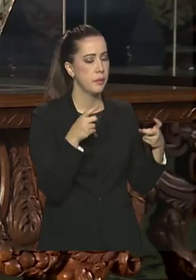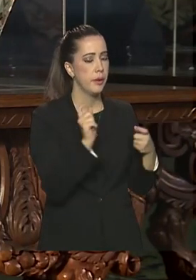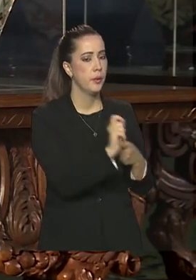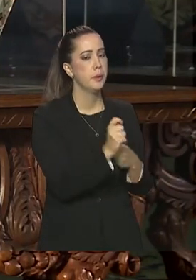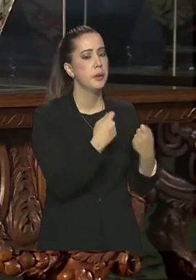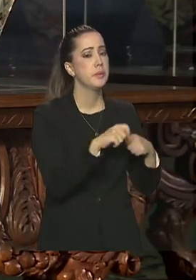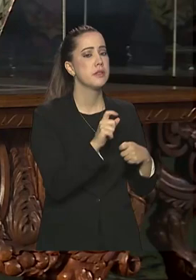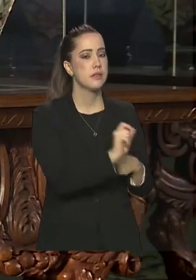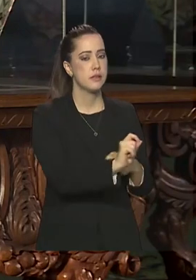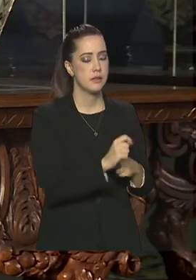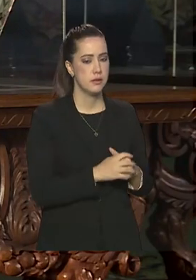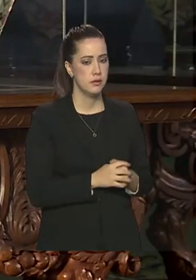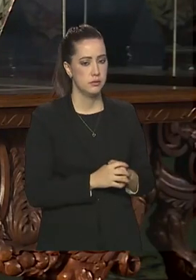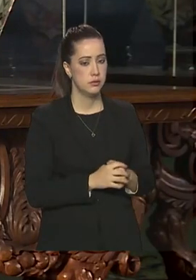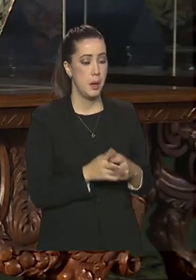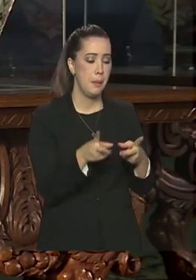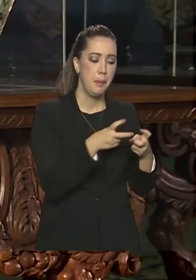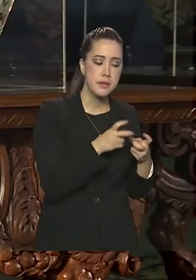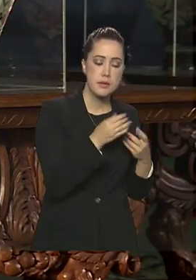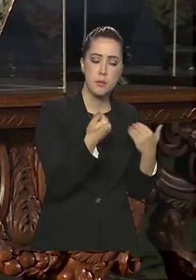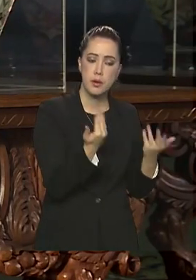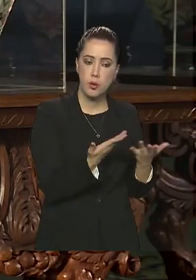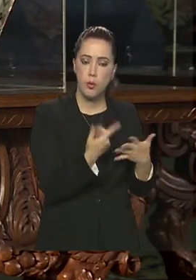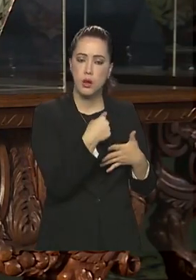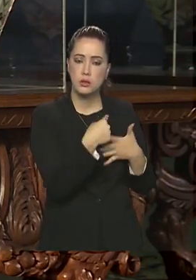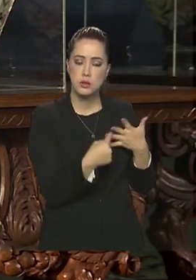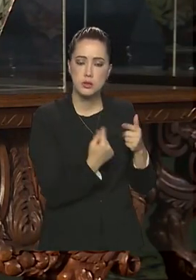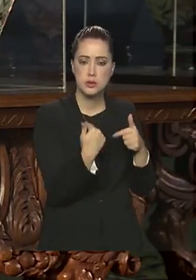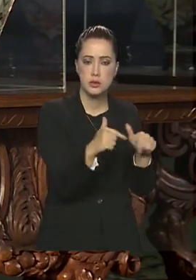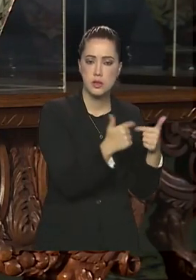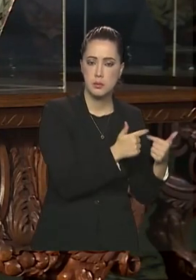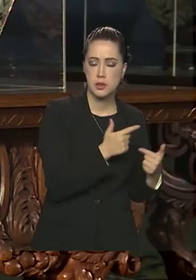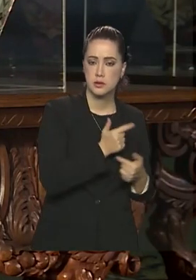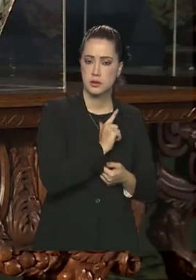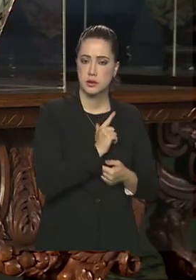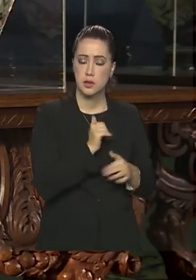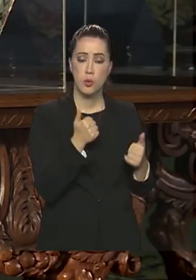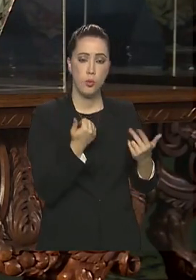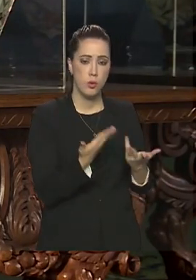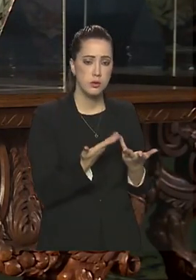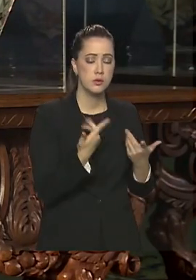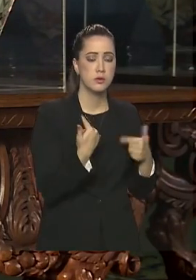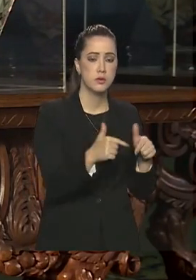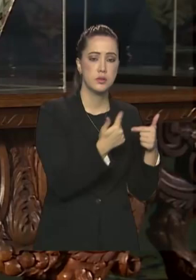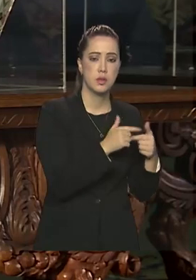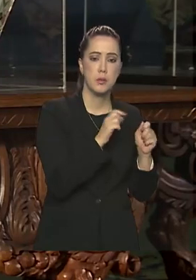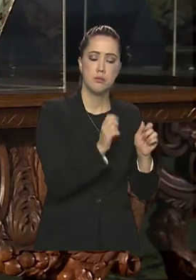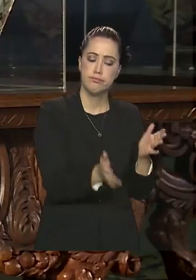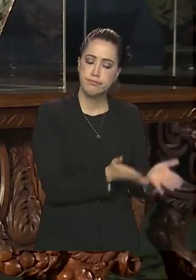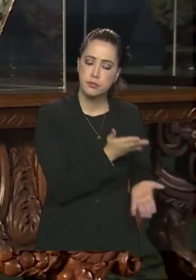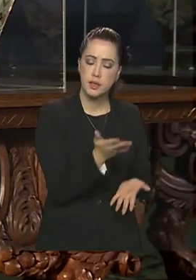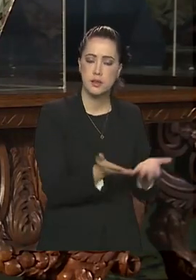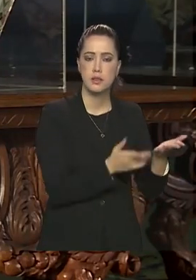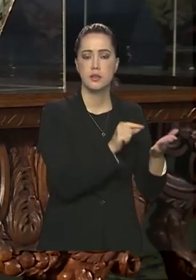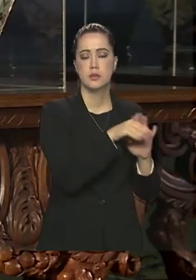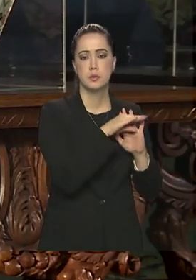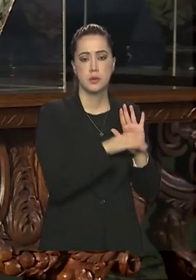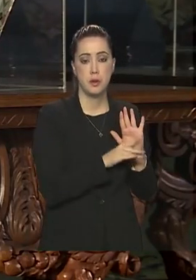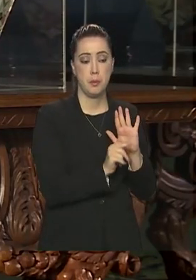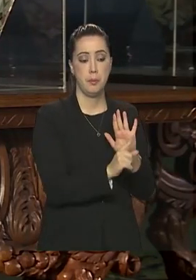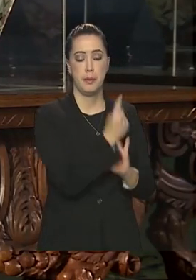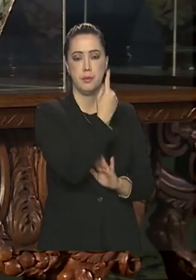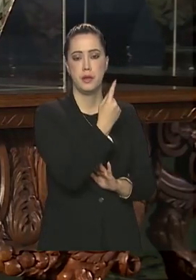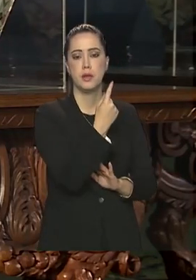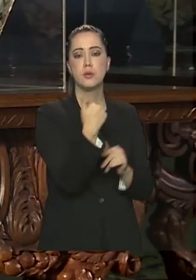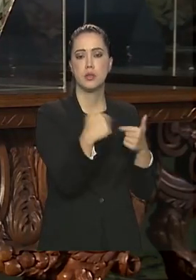demanda do programa, identificar quais são as unidades consumidoras que serão atendidas por esse programa. Essa é a primeira etapa, que já está